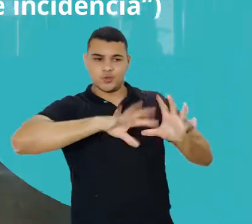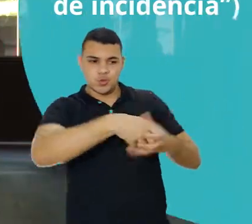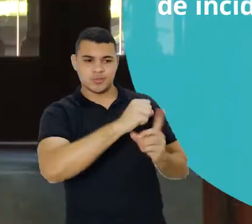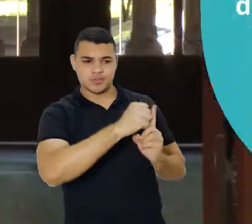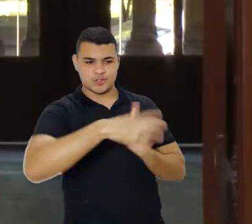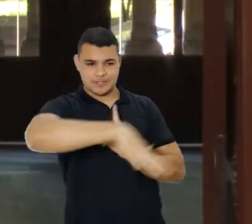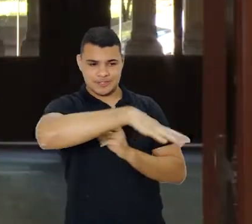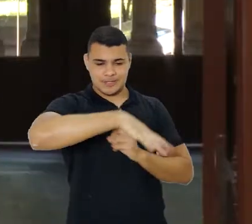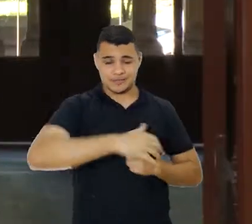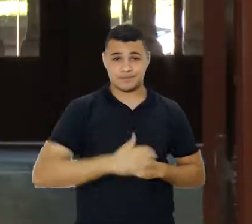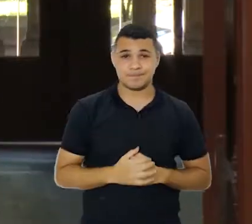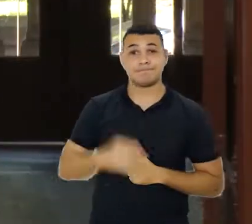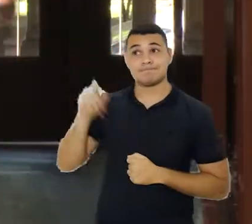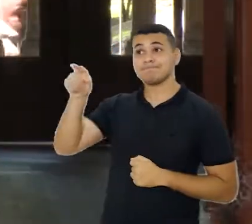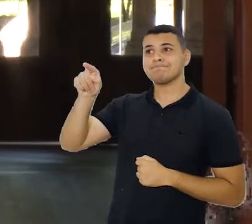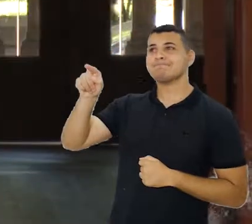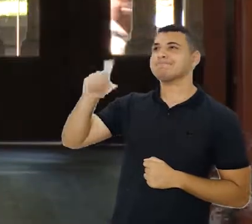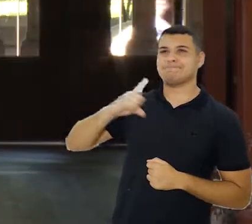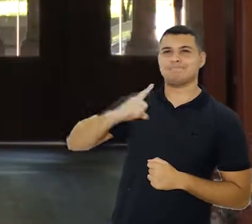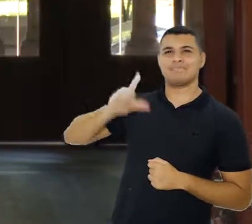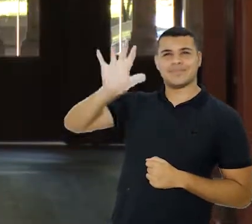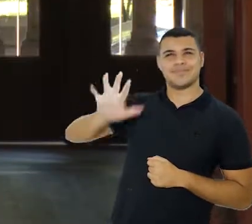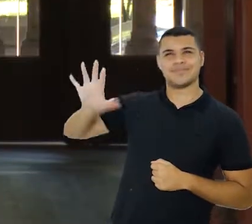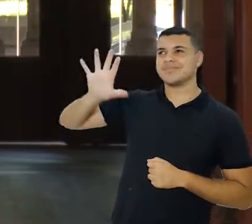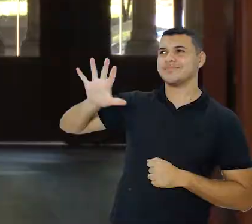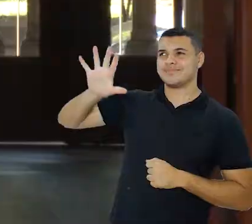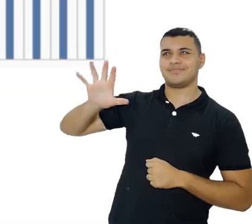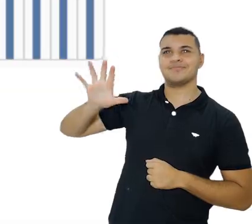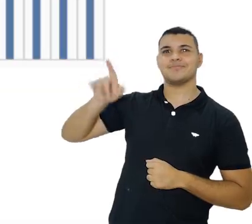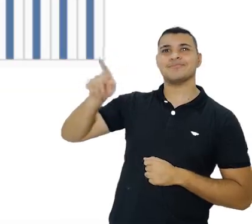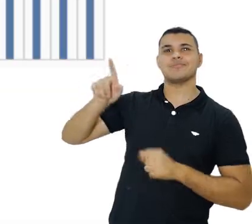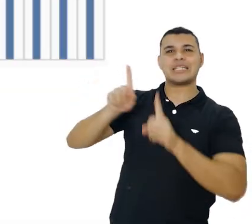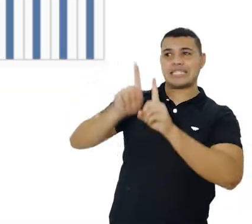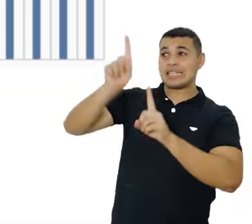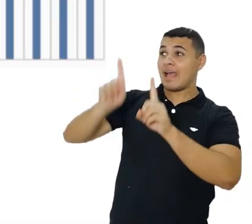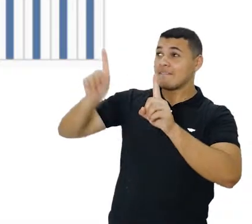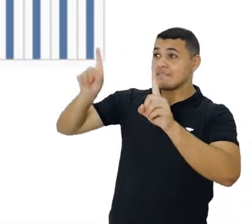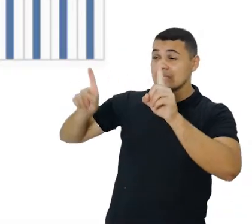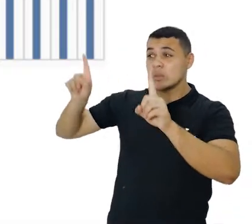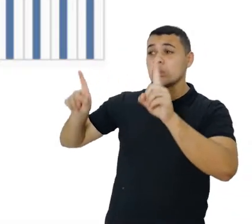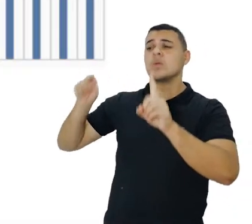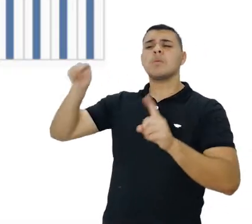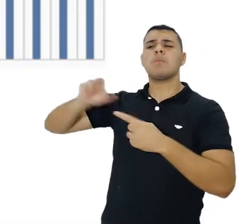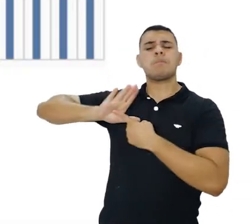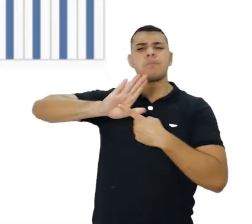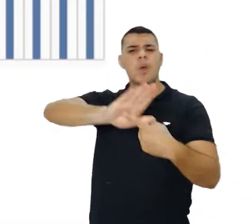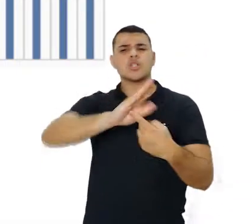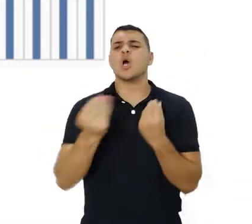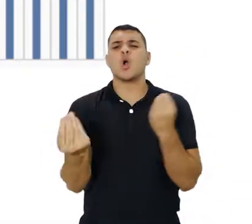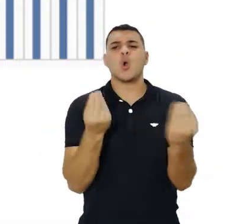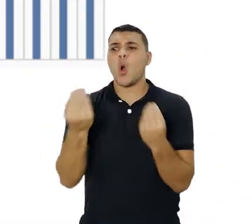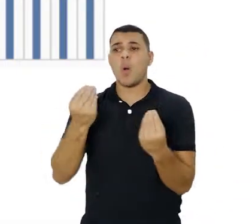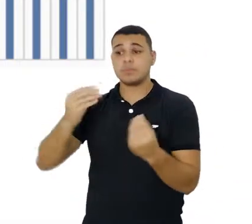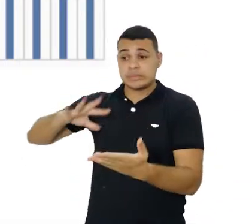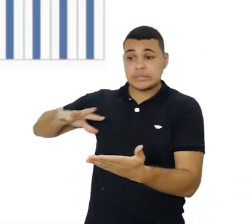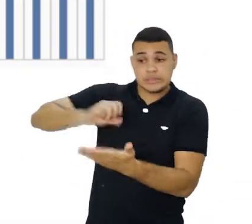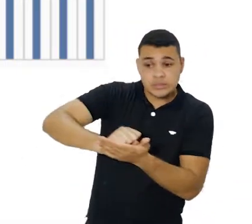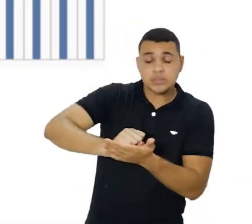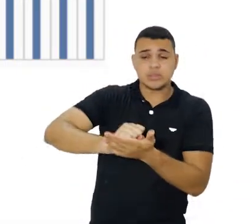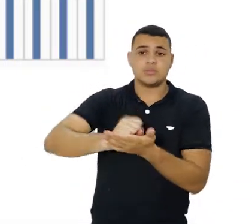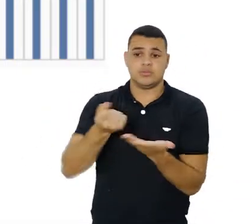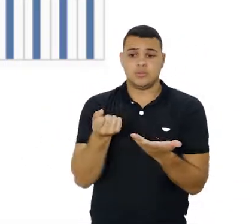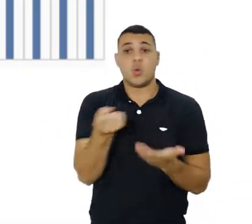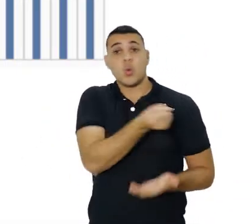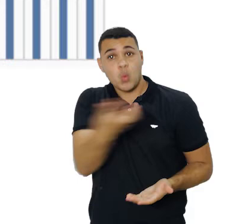população. Então, nesse gráfico aqui nós temos o exemplo da série de registros